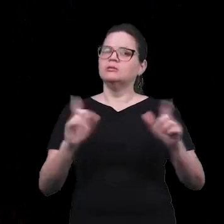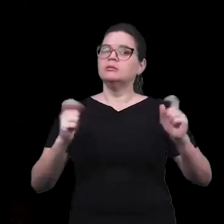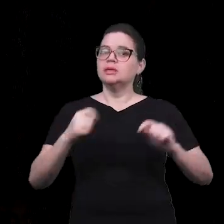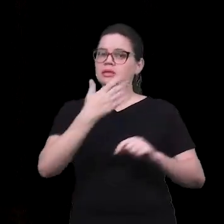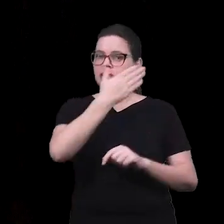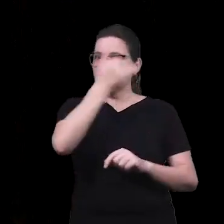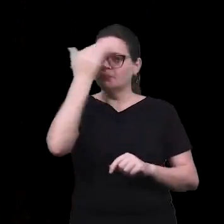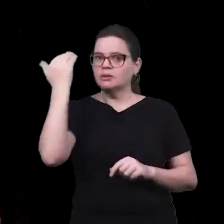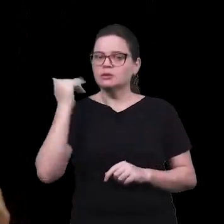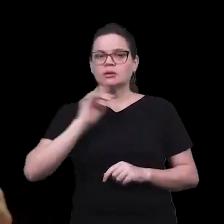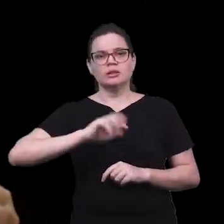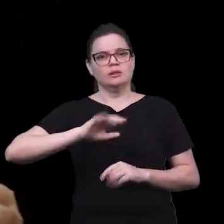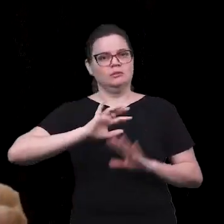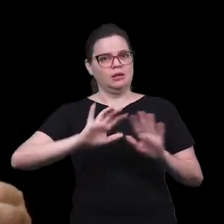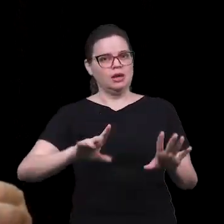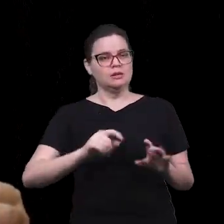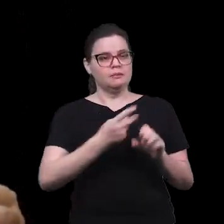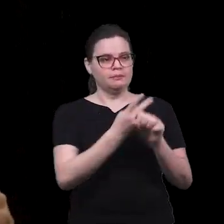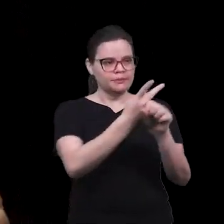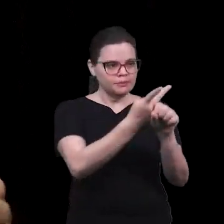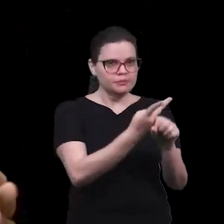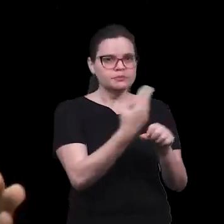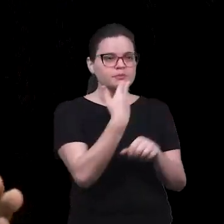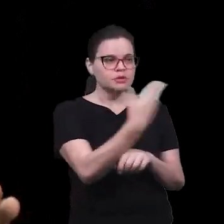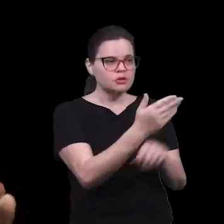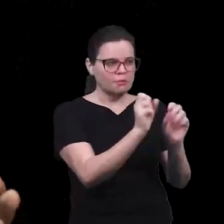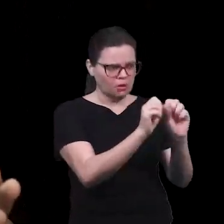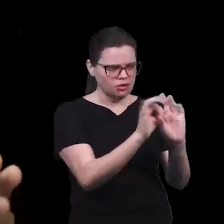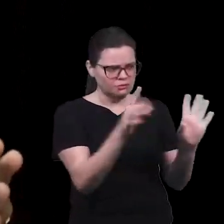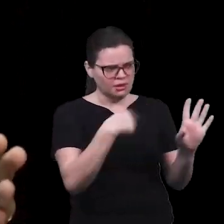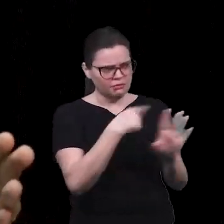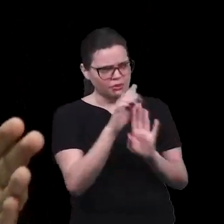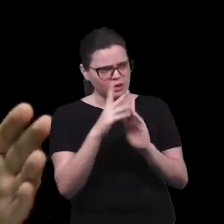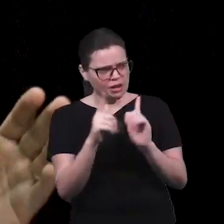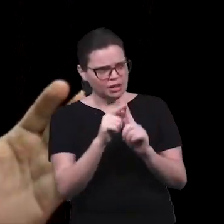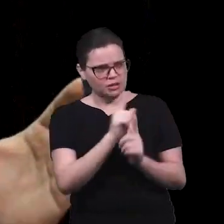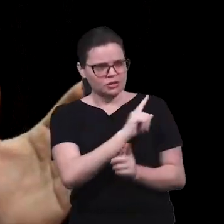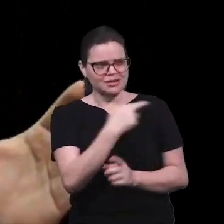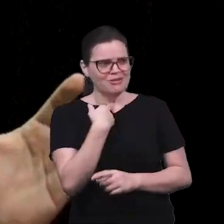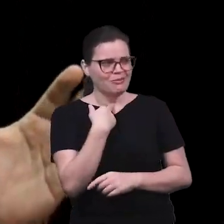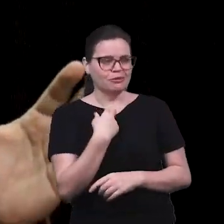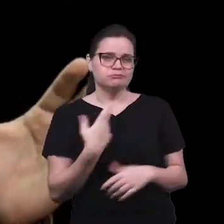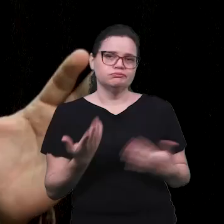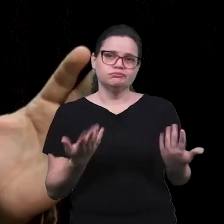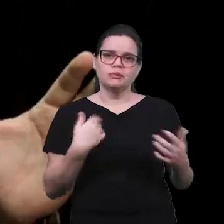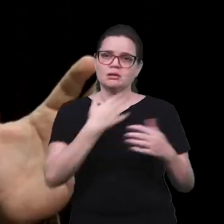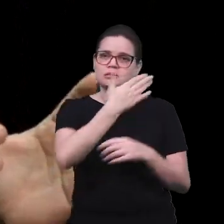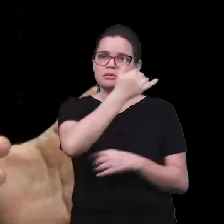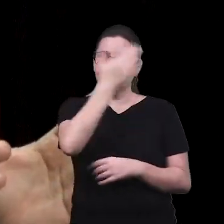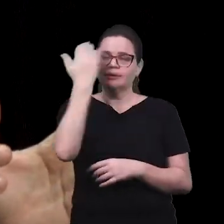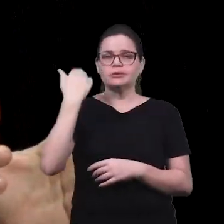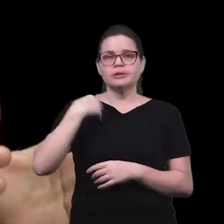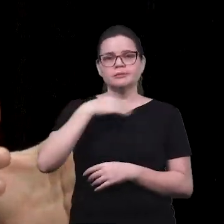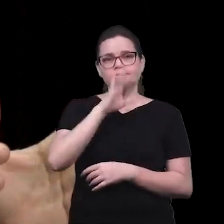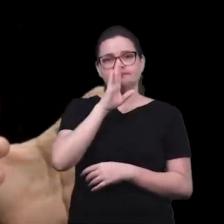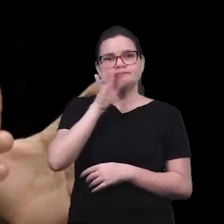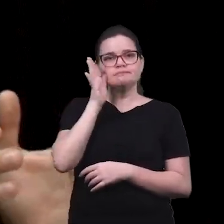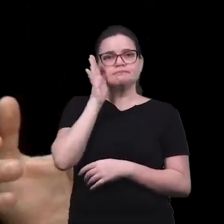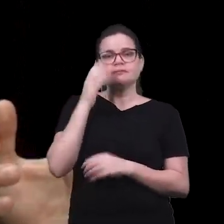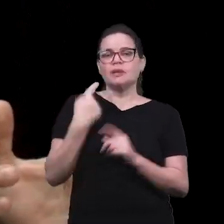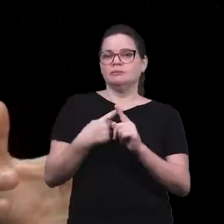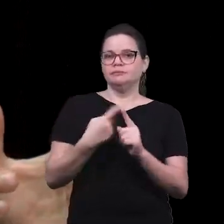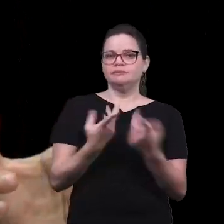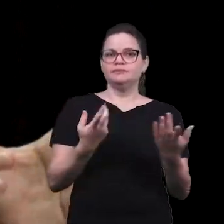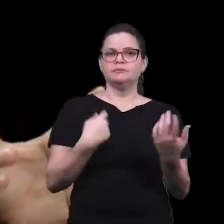de sabedoria, né? Como o senhor colocou, a questão, temos que servir aquele que é o nosso